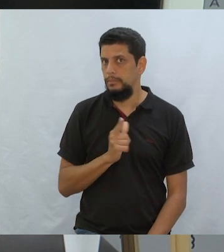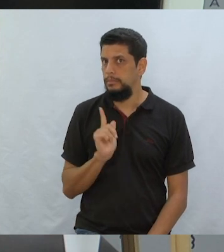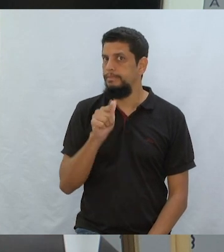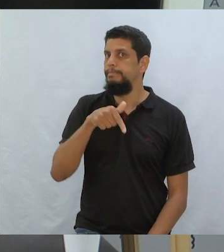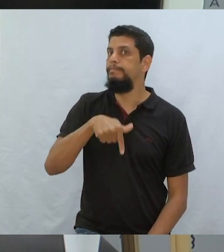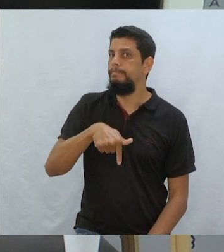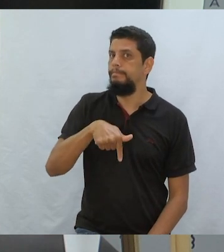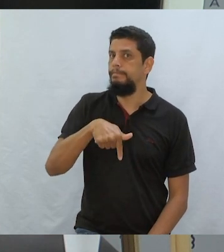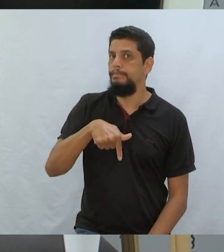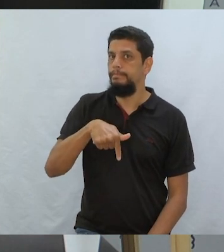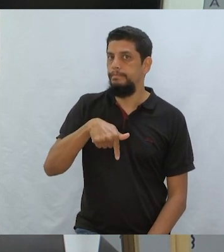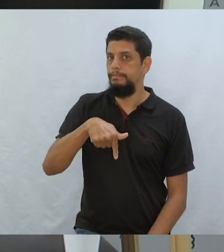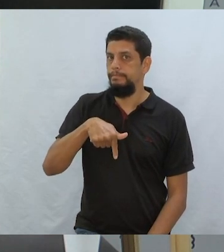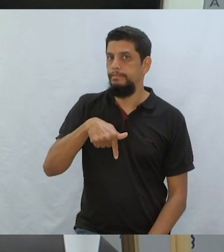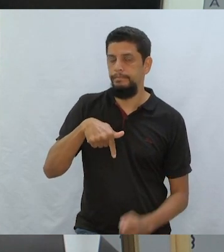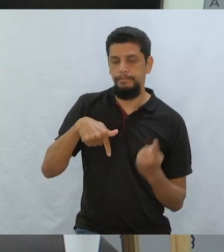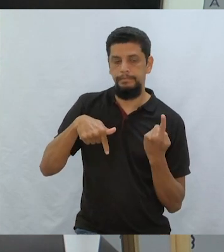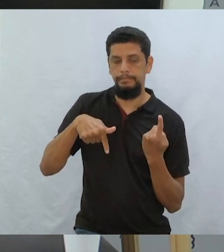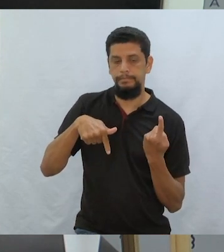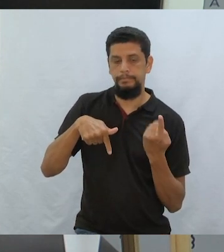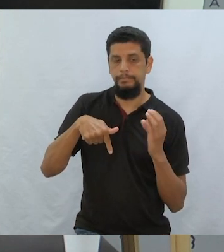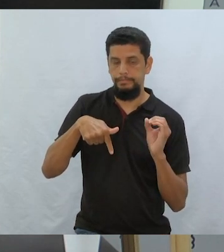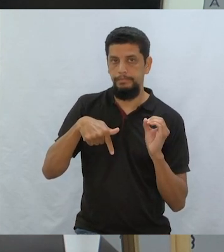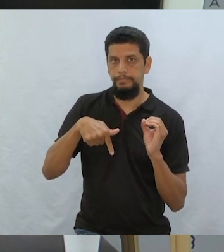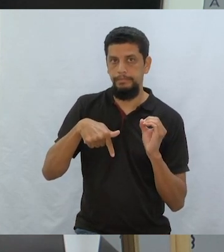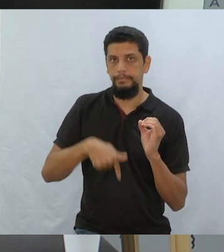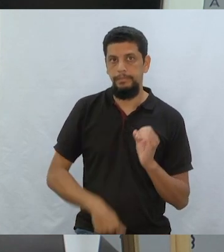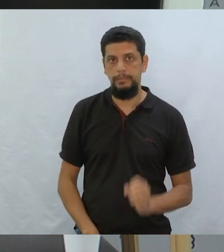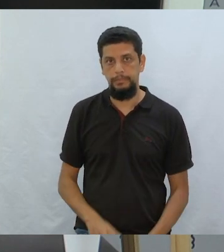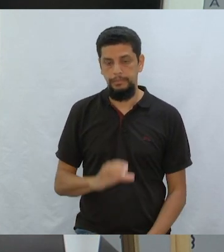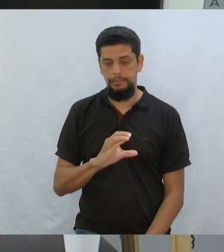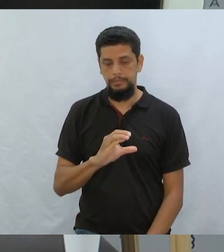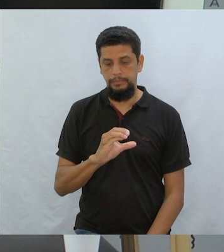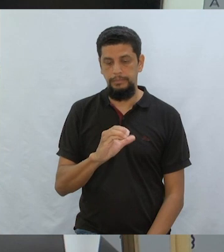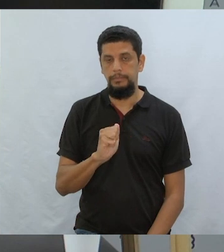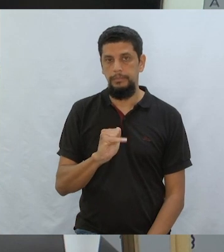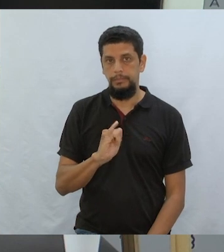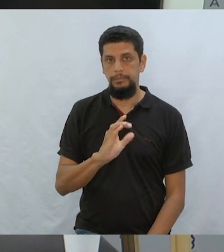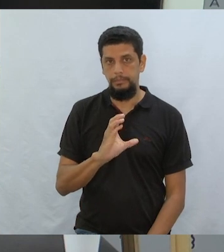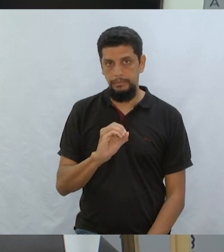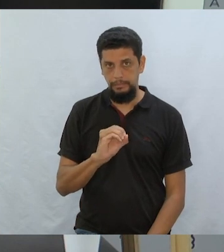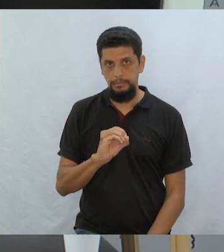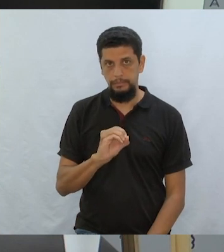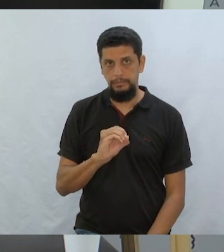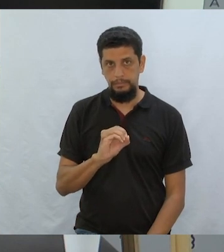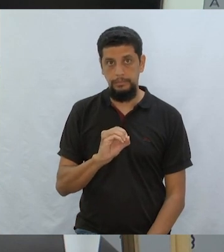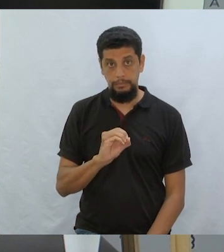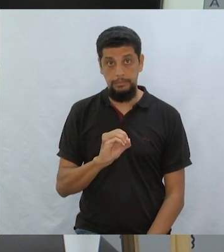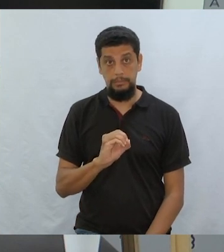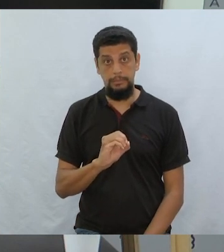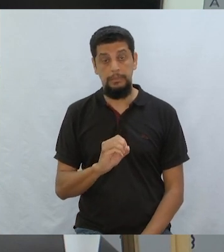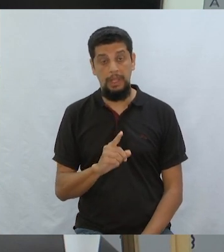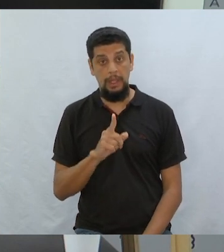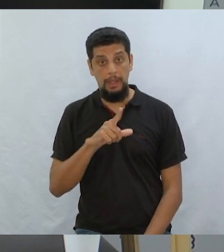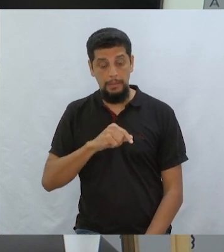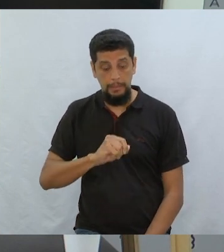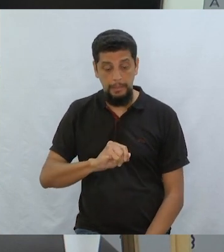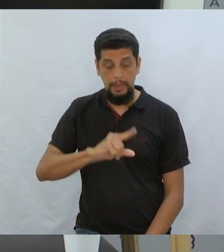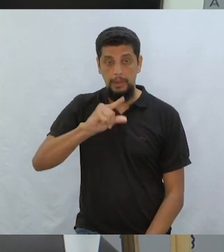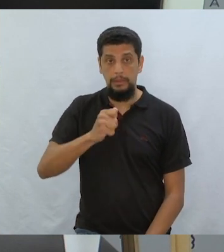com 7? O Caio, né? Porque 10 é maior do que